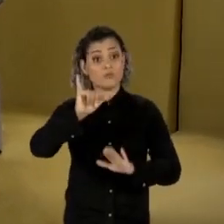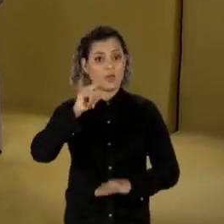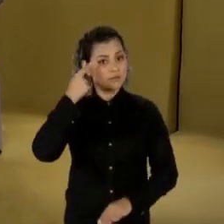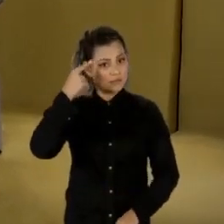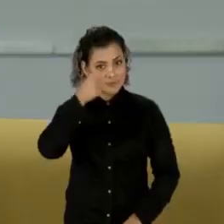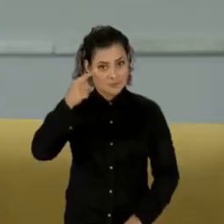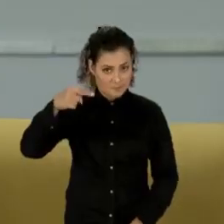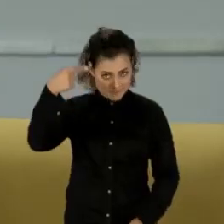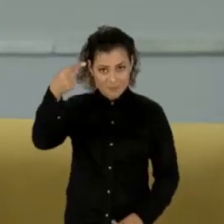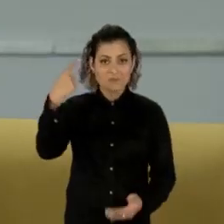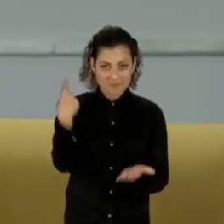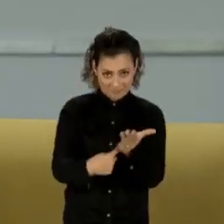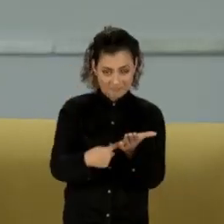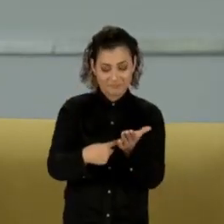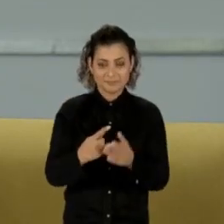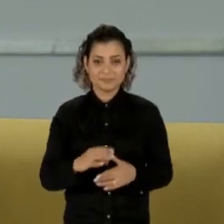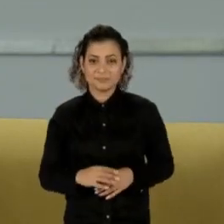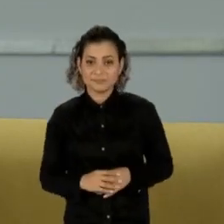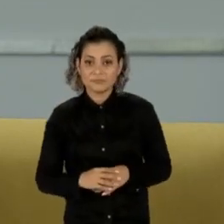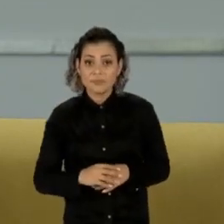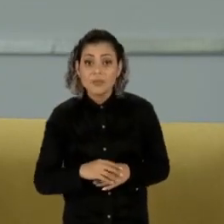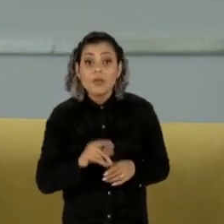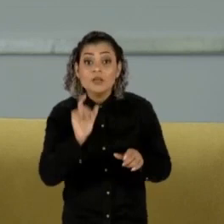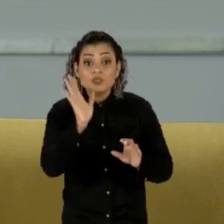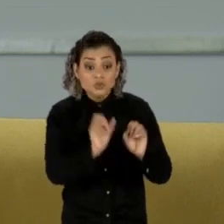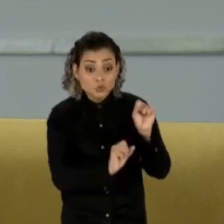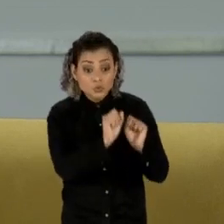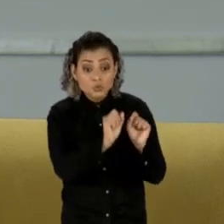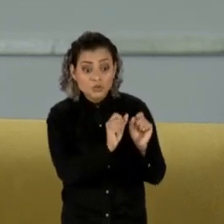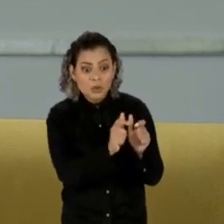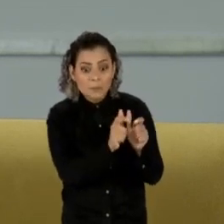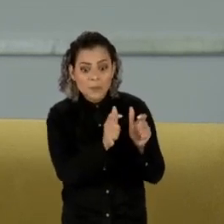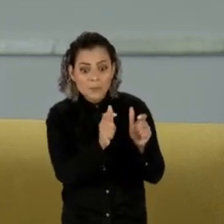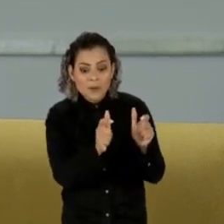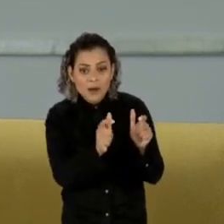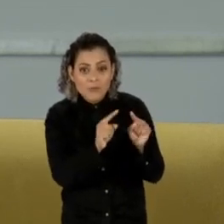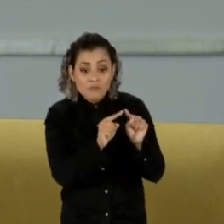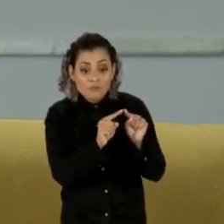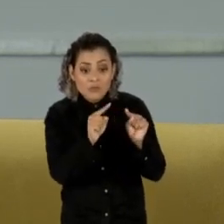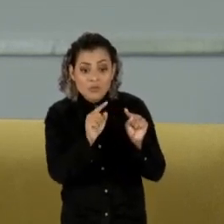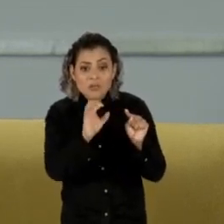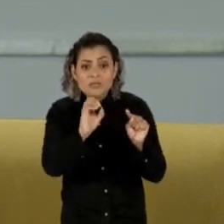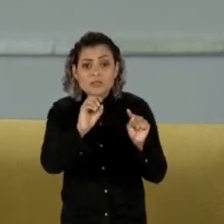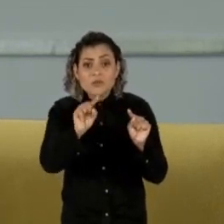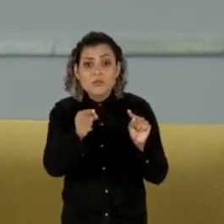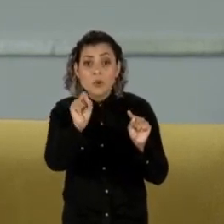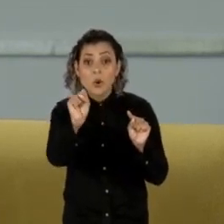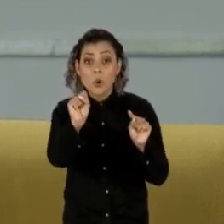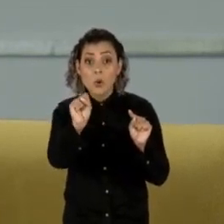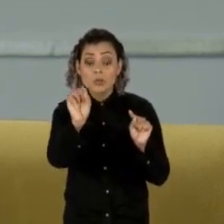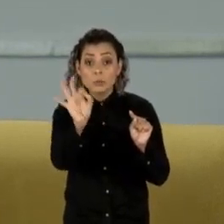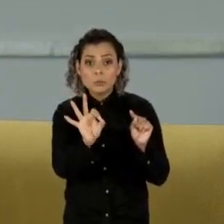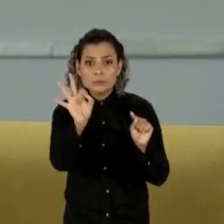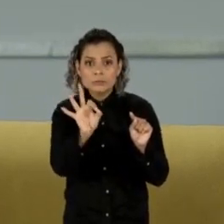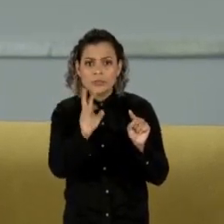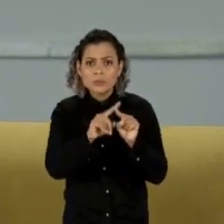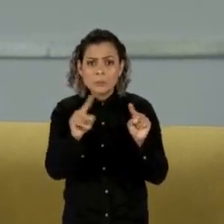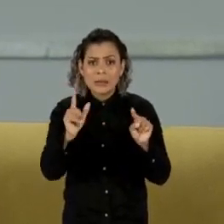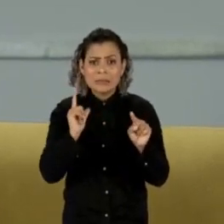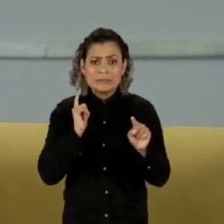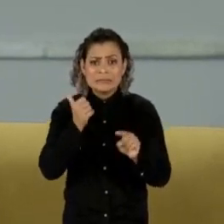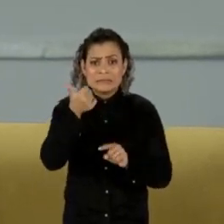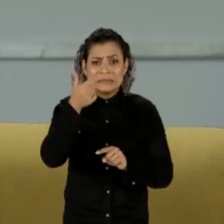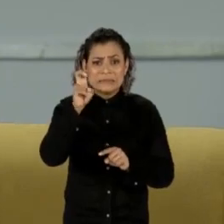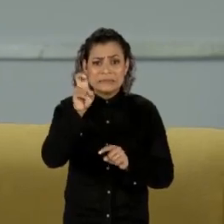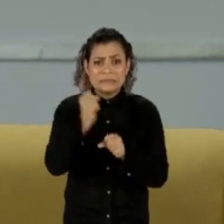que vem ea indústria cresce 0,8 por cento em agosto mas acumula redução de 15